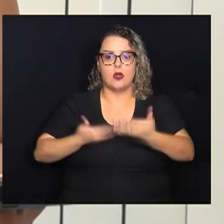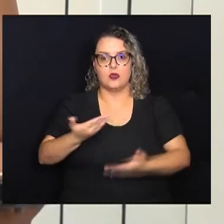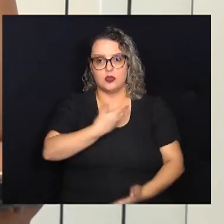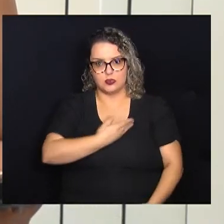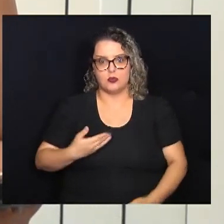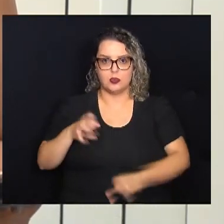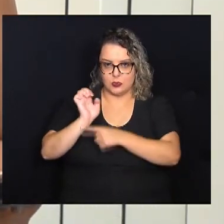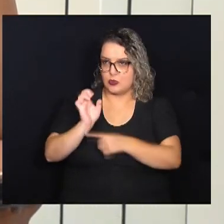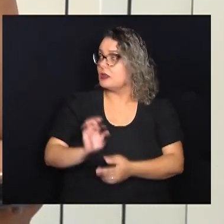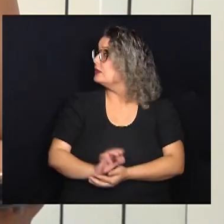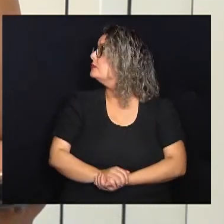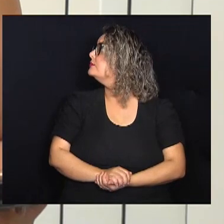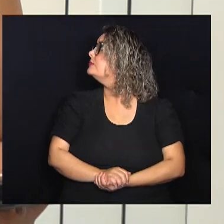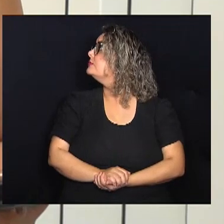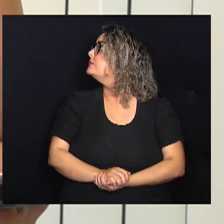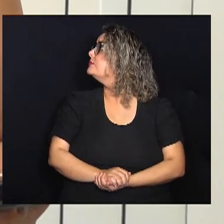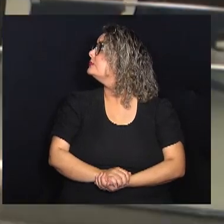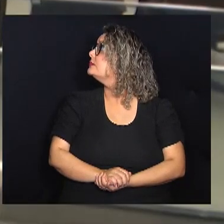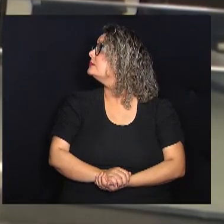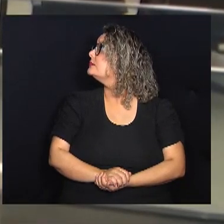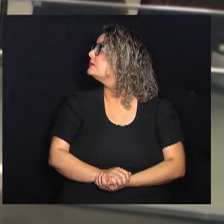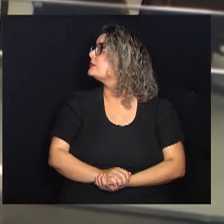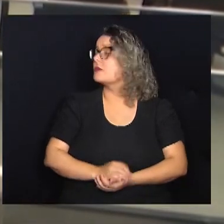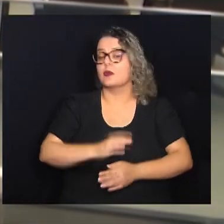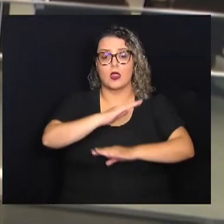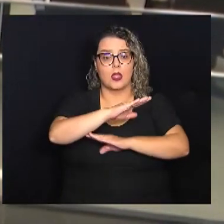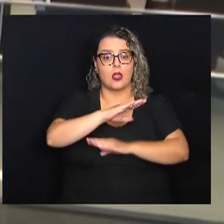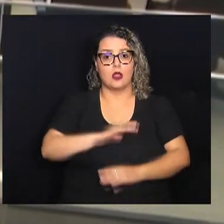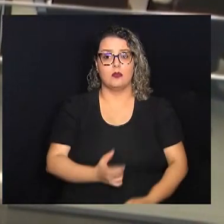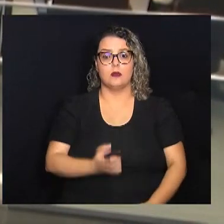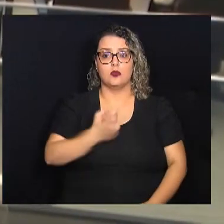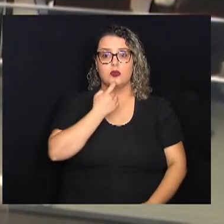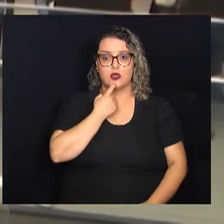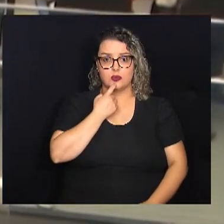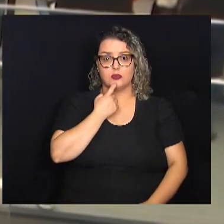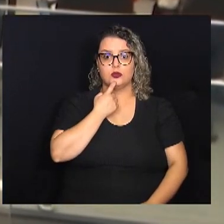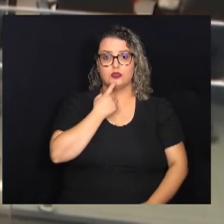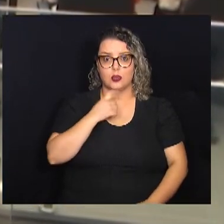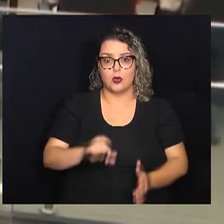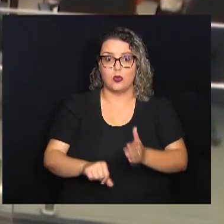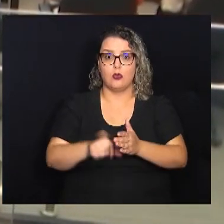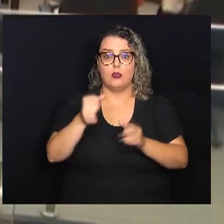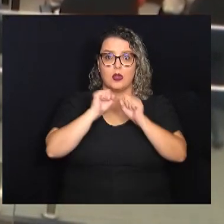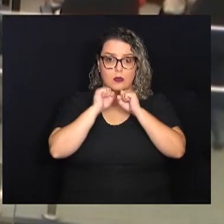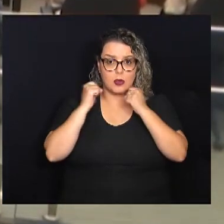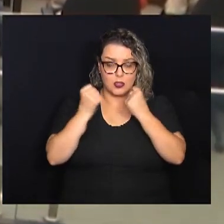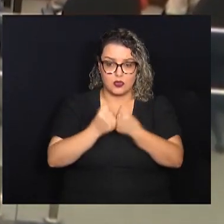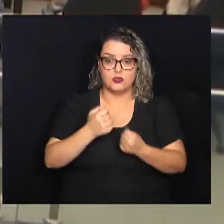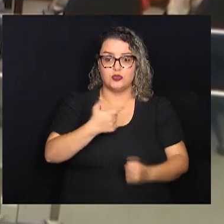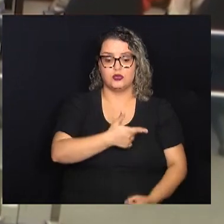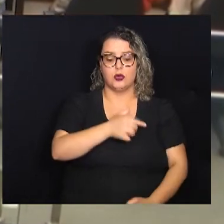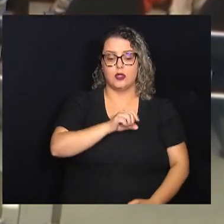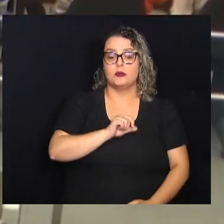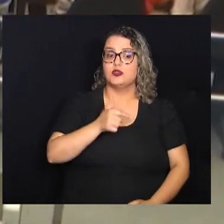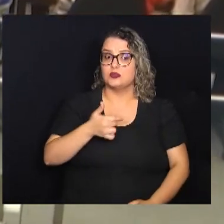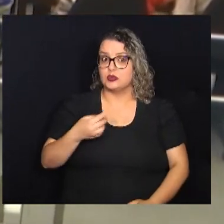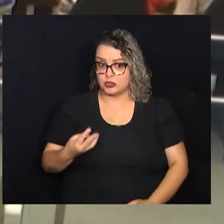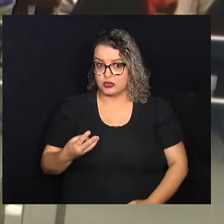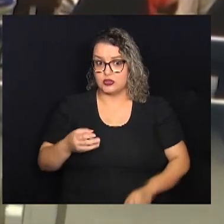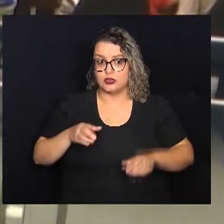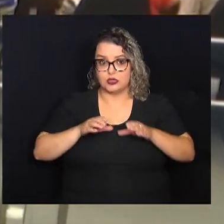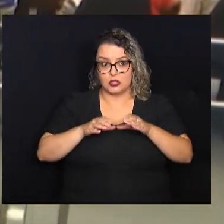Estadual. A Câmara Municipal de Campinas sediou o primeiro seminário de 2023 da